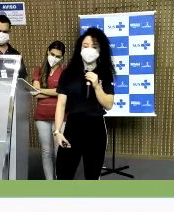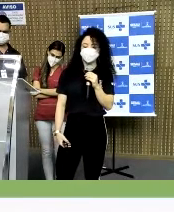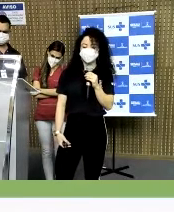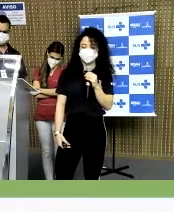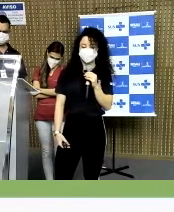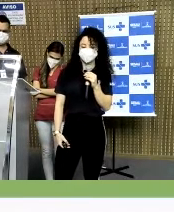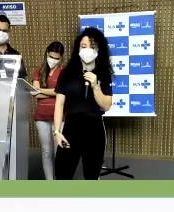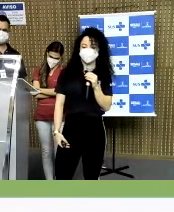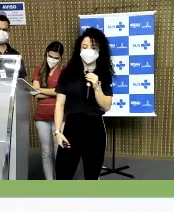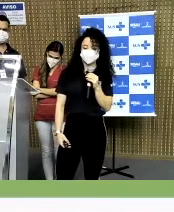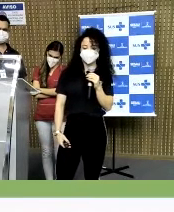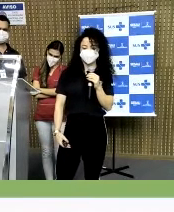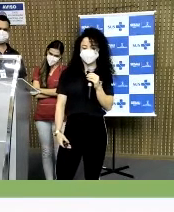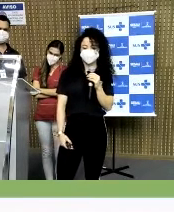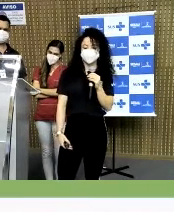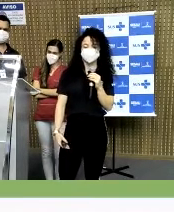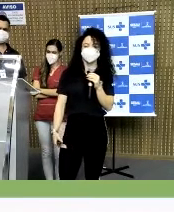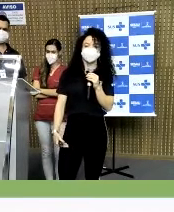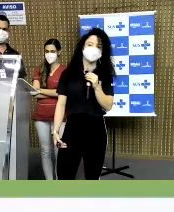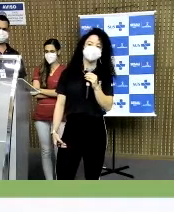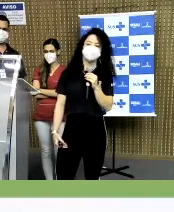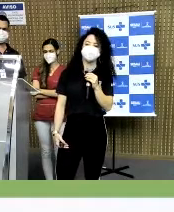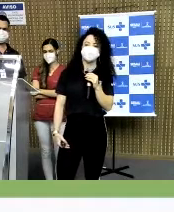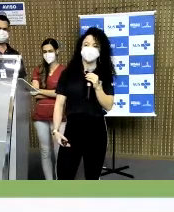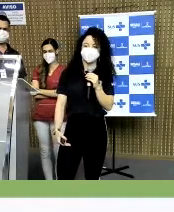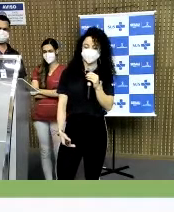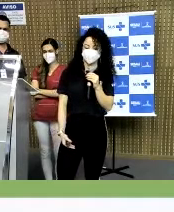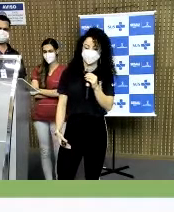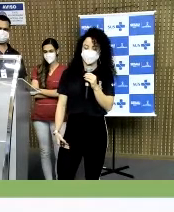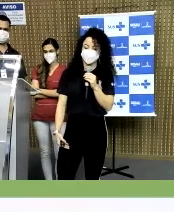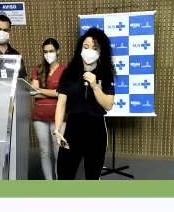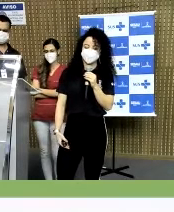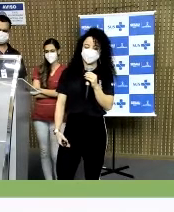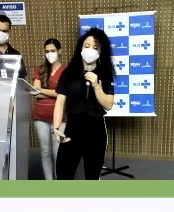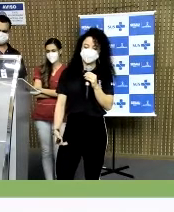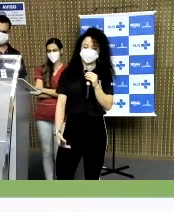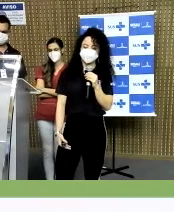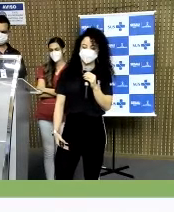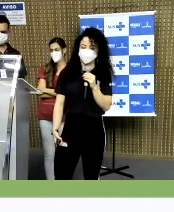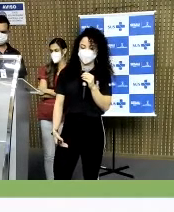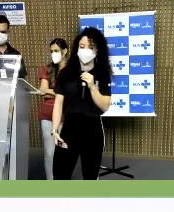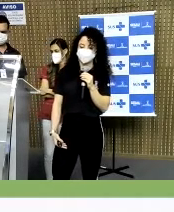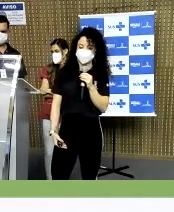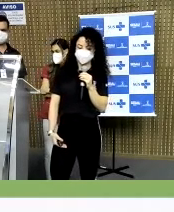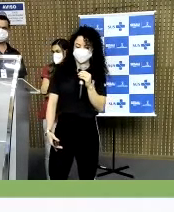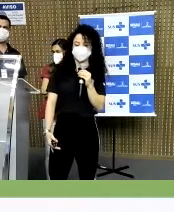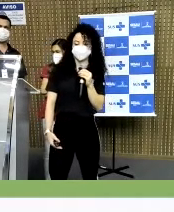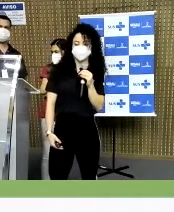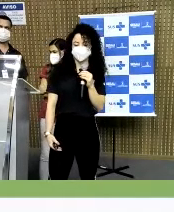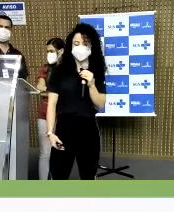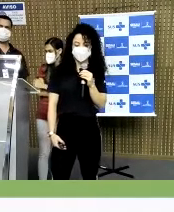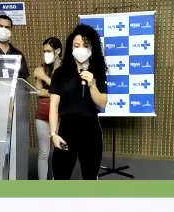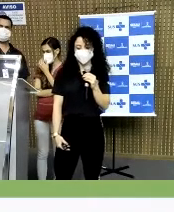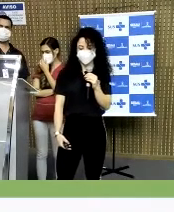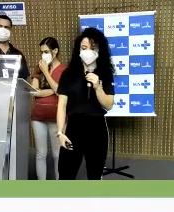E também fazer um atendimento dessas gestantes em relação a uma demanda espontânea. Quando elas têm a necessidade de procurar a unidade, a gente realiza